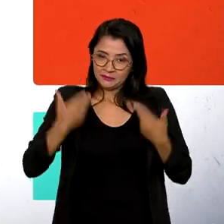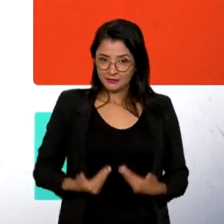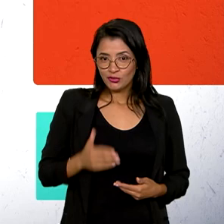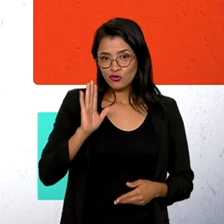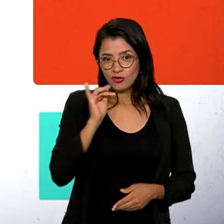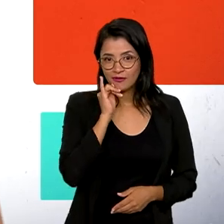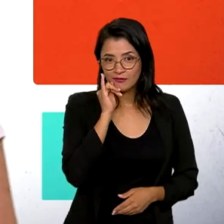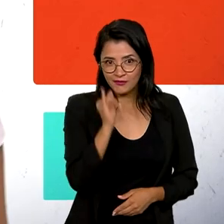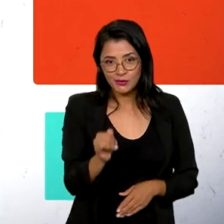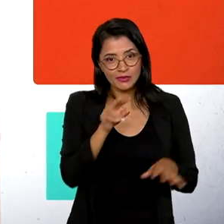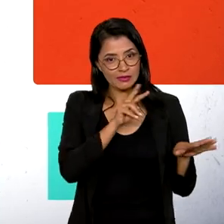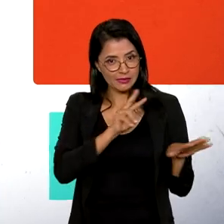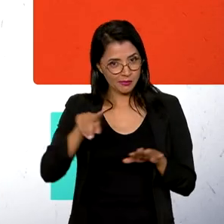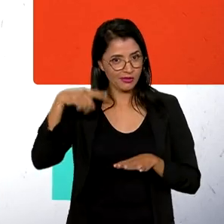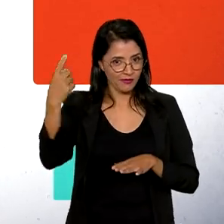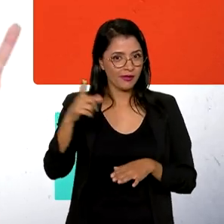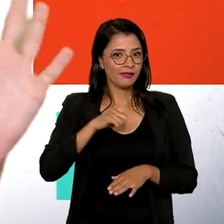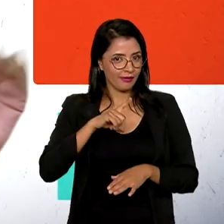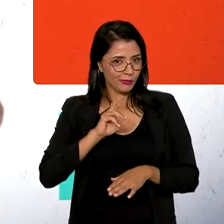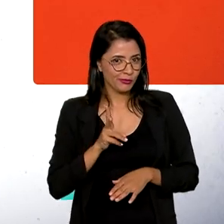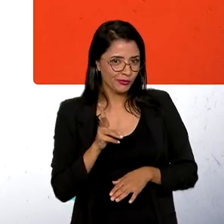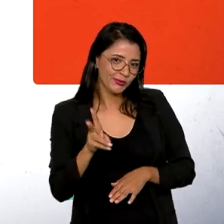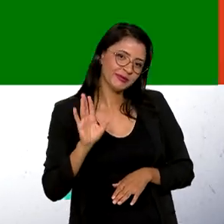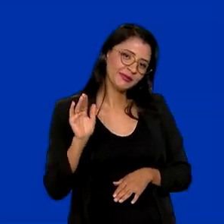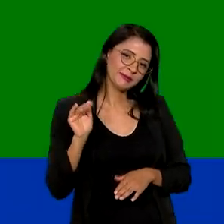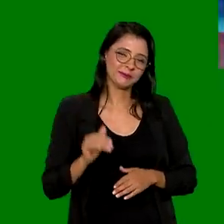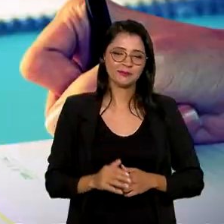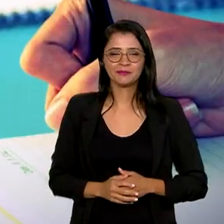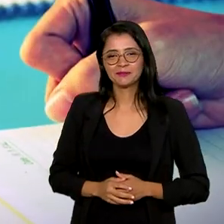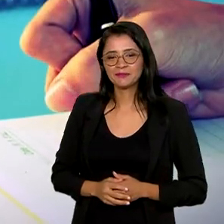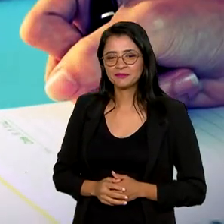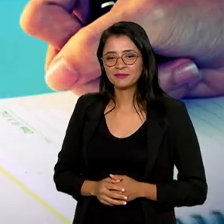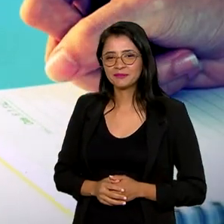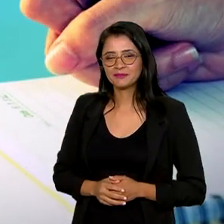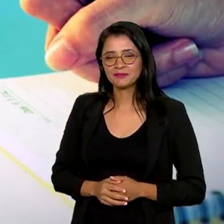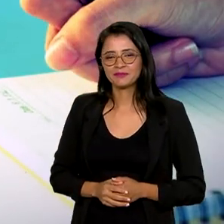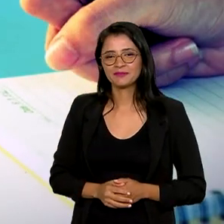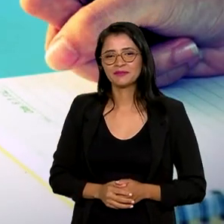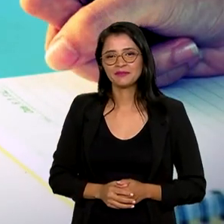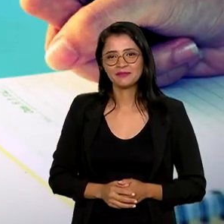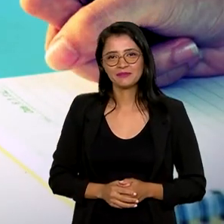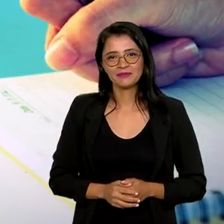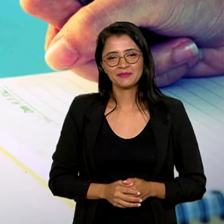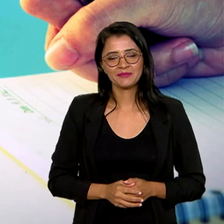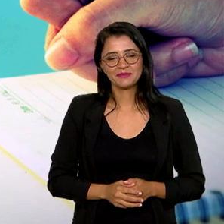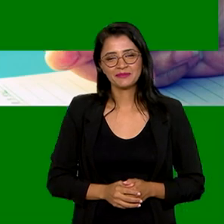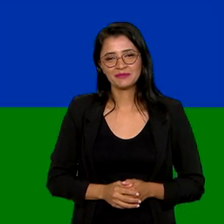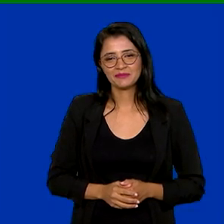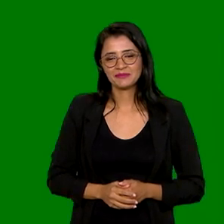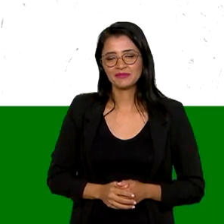já aviso, semana que vem tem mais. Até lá!